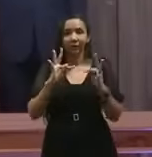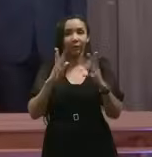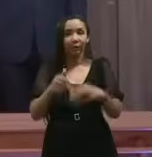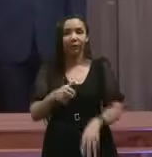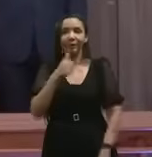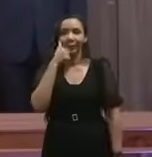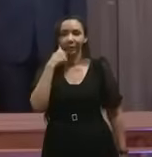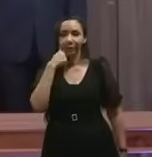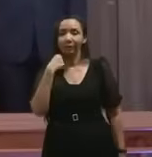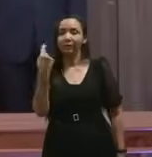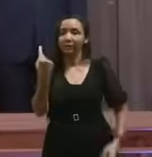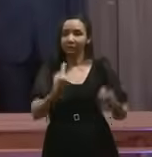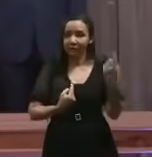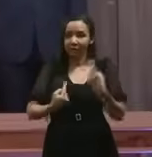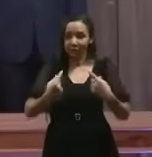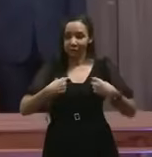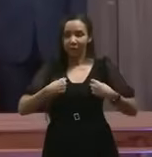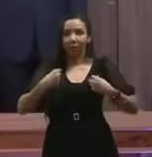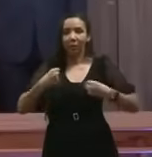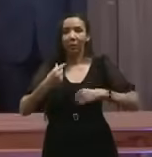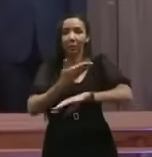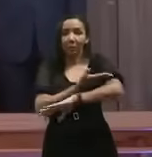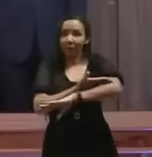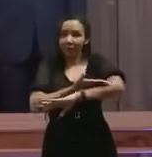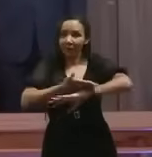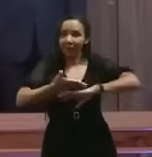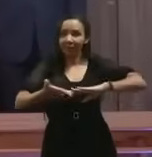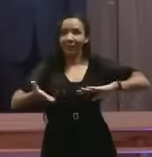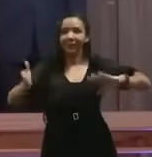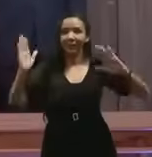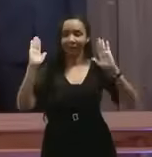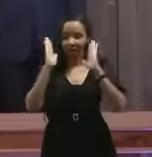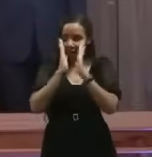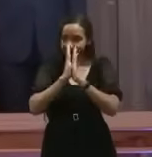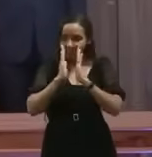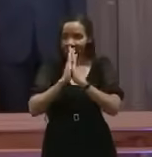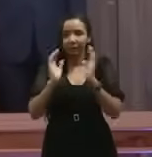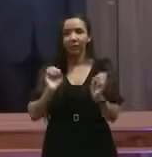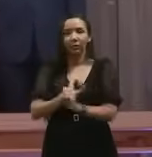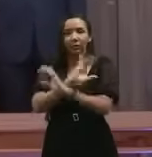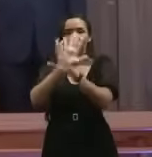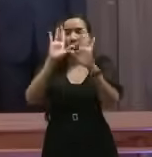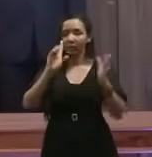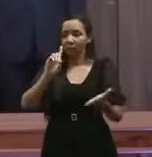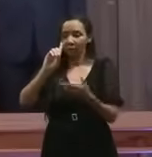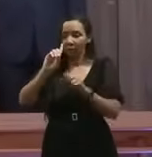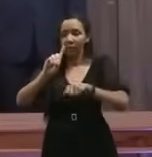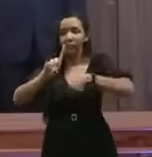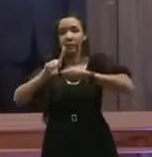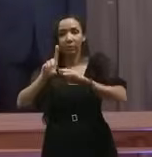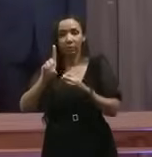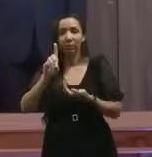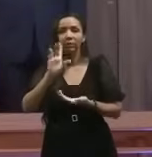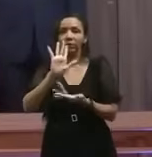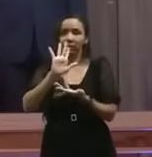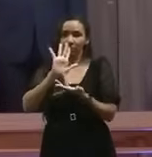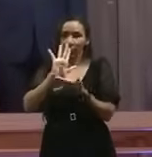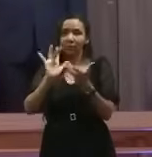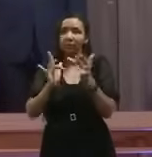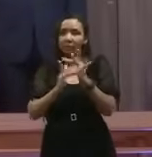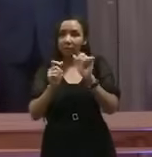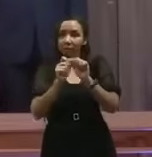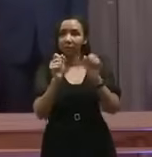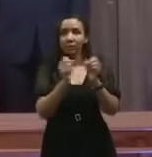branco para adorar e glorificar o nome do Senhor Jesus e Deus tem feito milagre Deus tem curado Nas orações dos